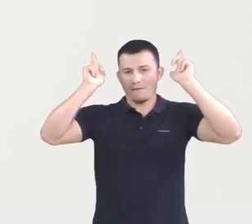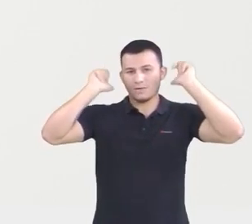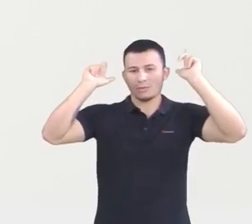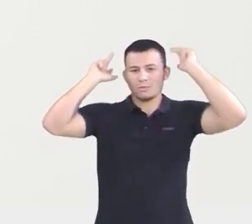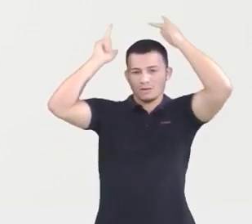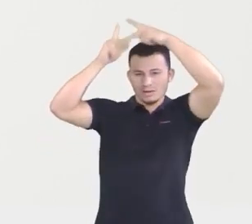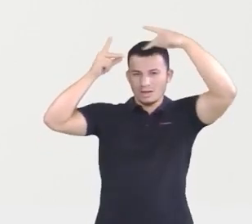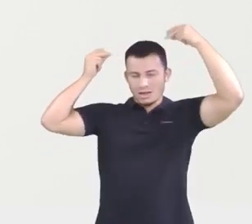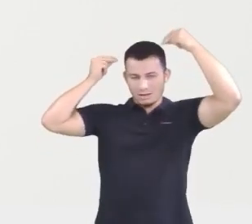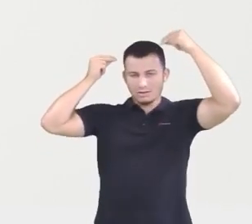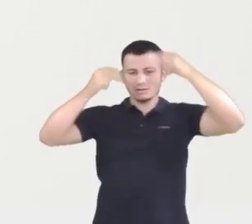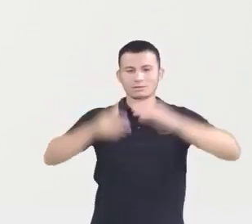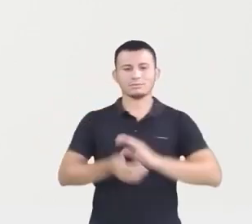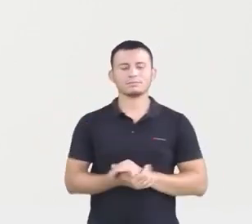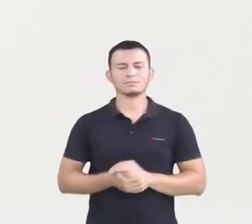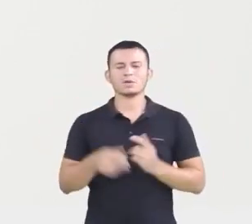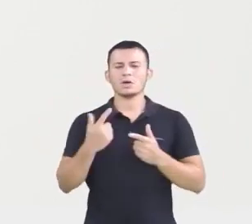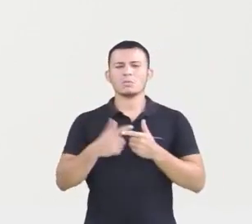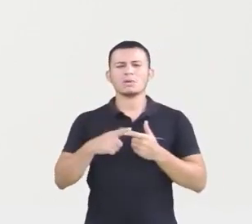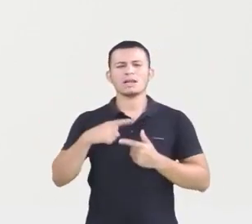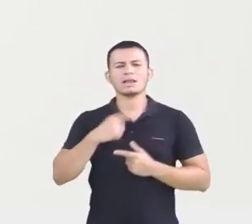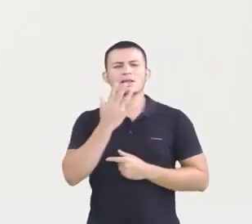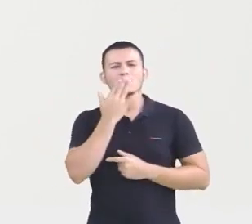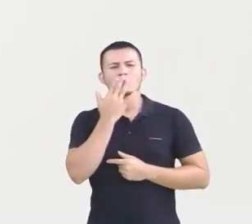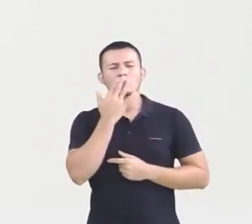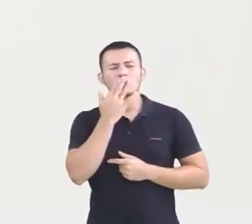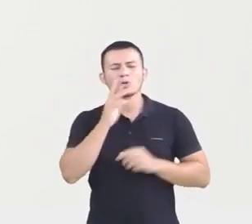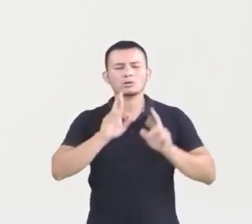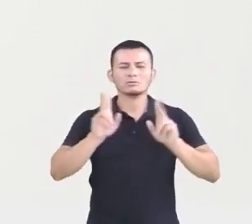aqui? Porque essas duas